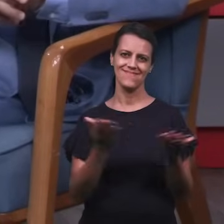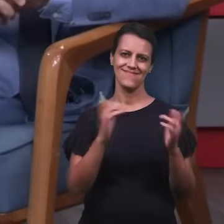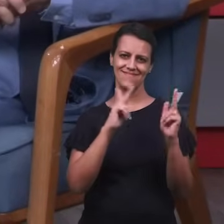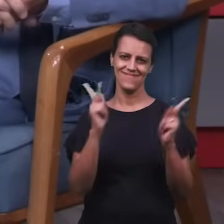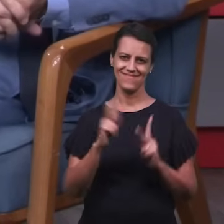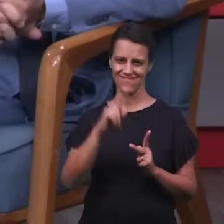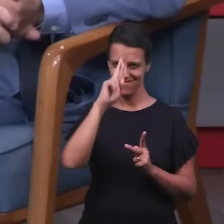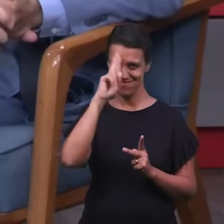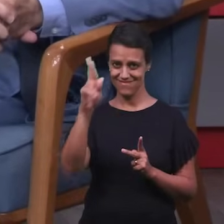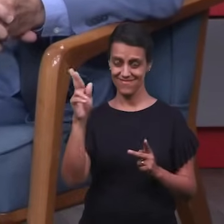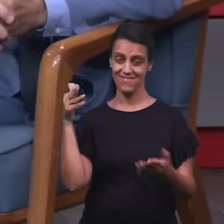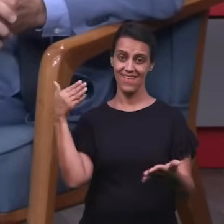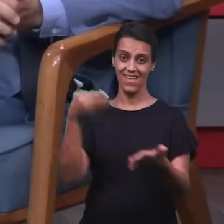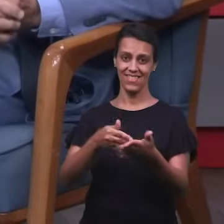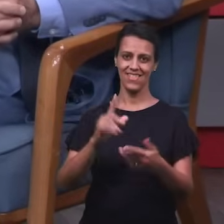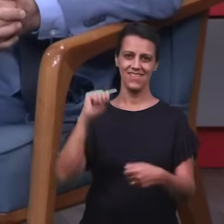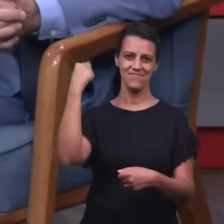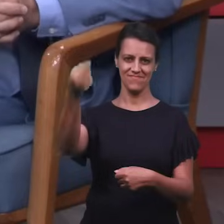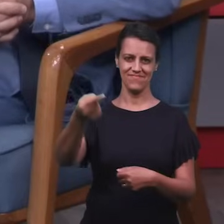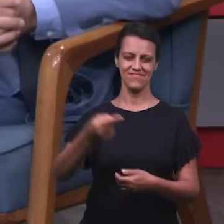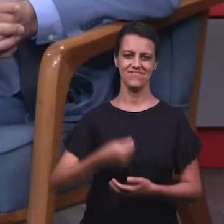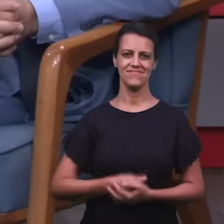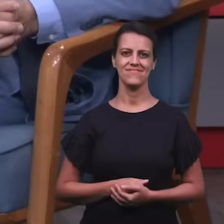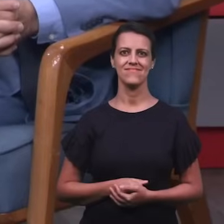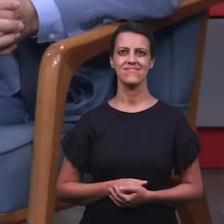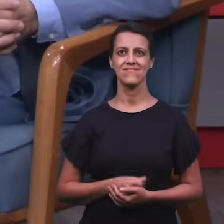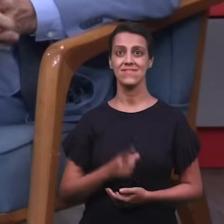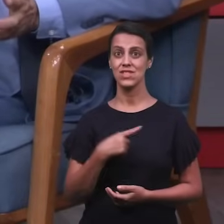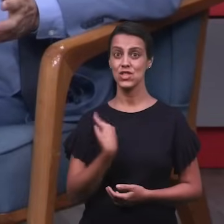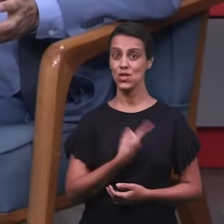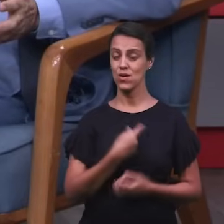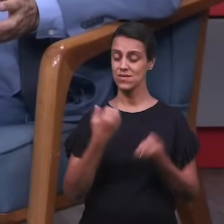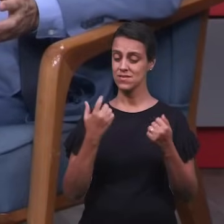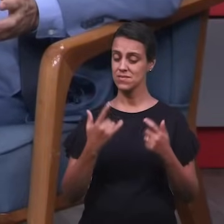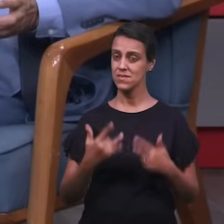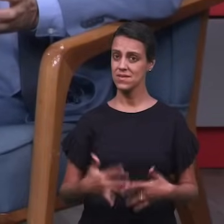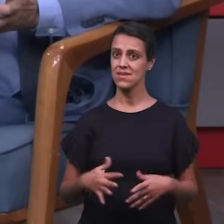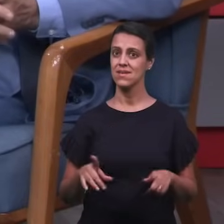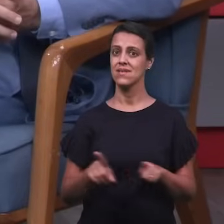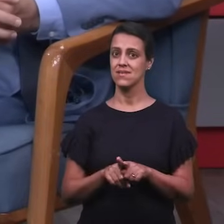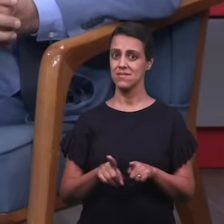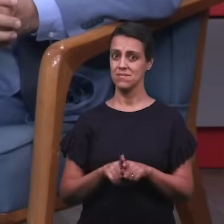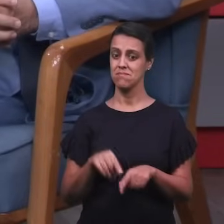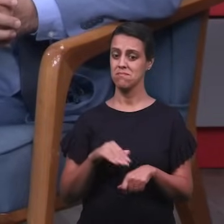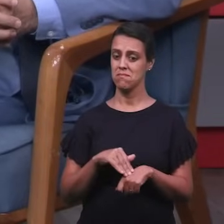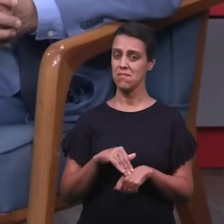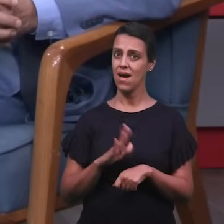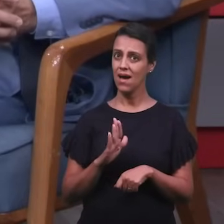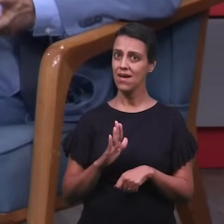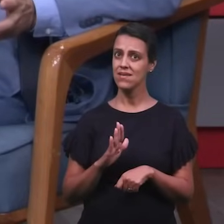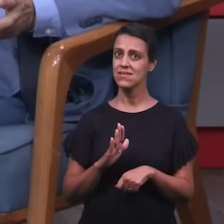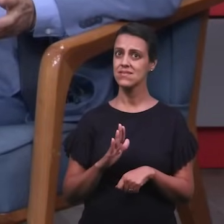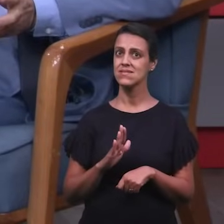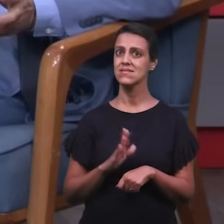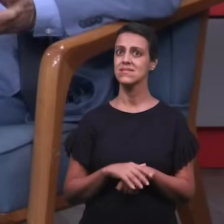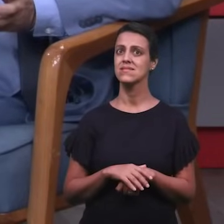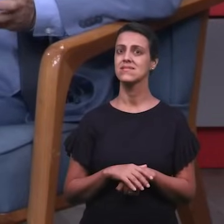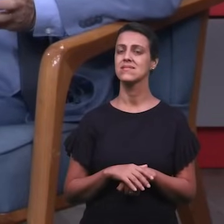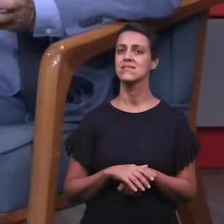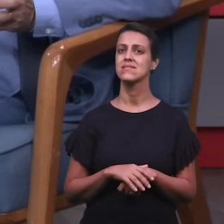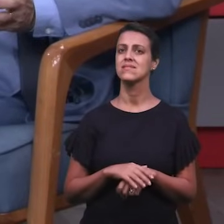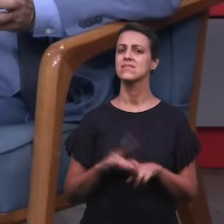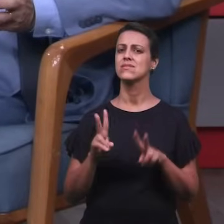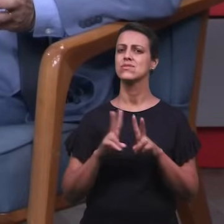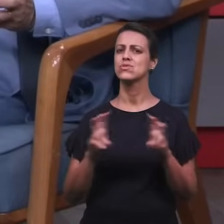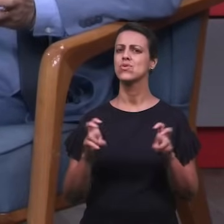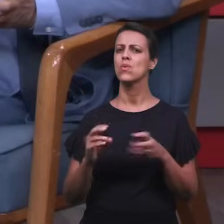A parte, senhor, irmãos, até a próxima. Nós vamos falar ainda no ministério de